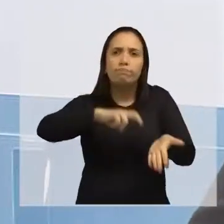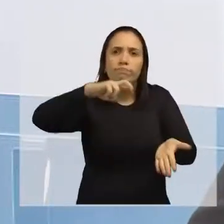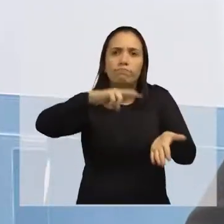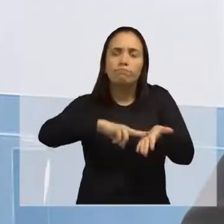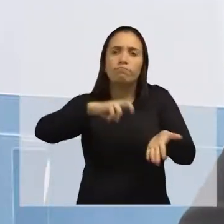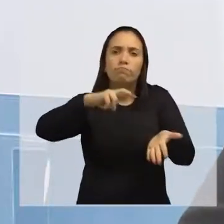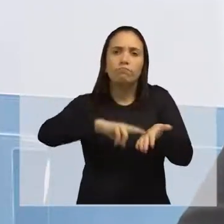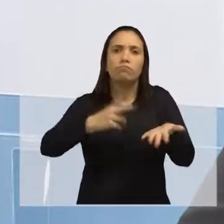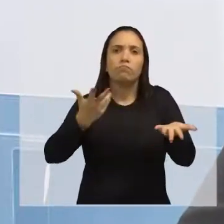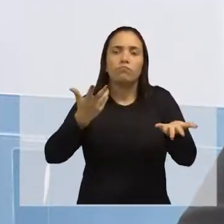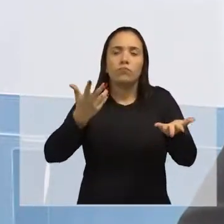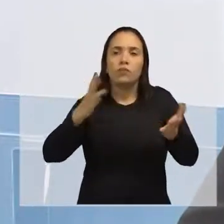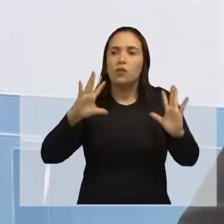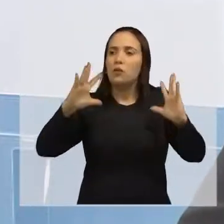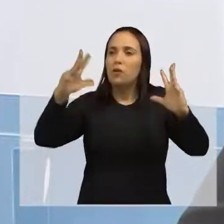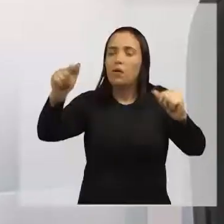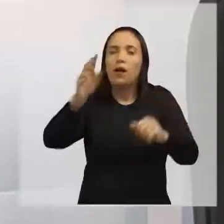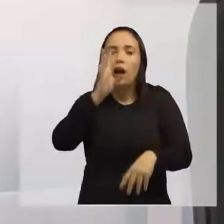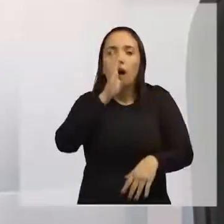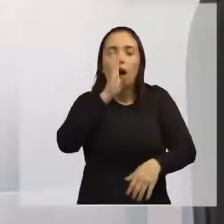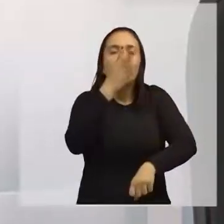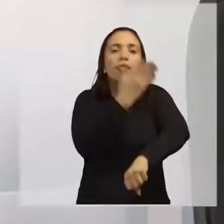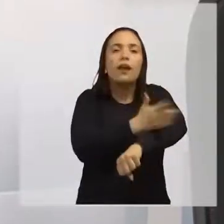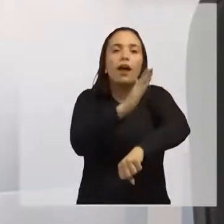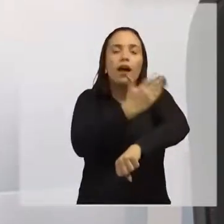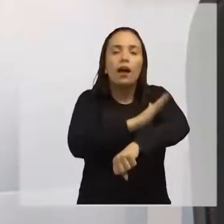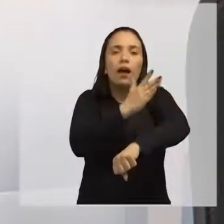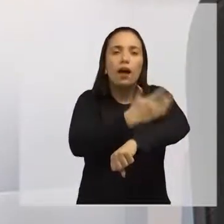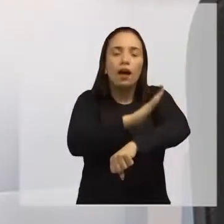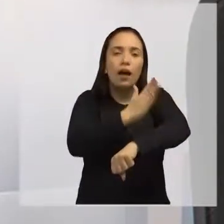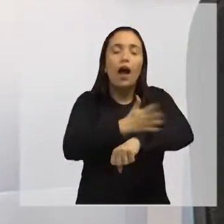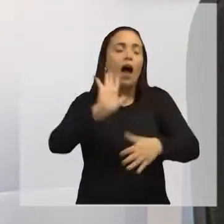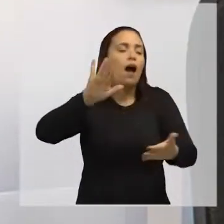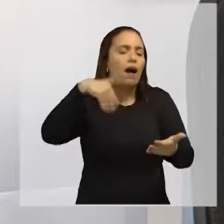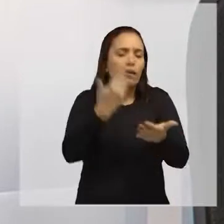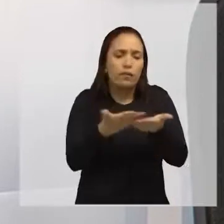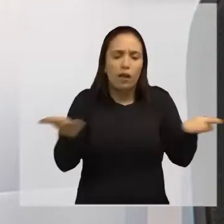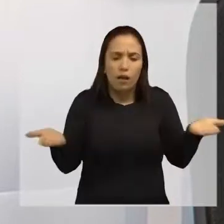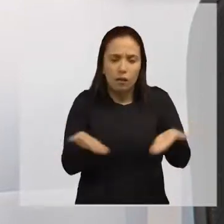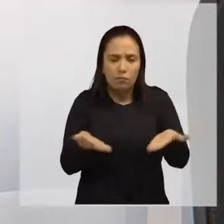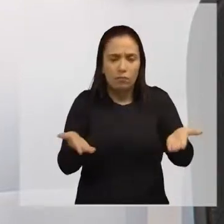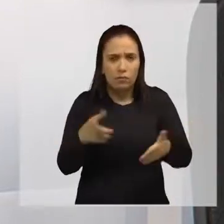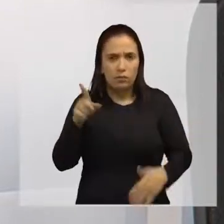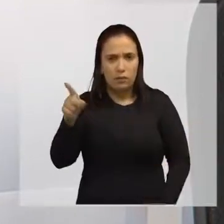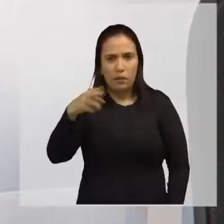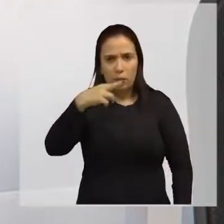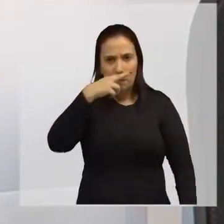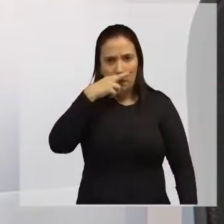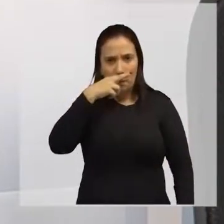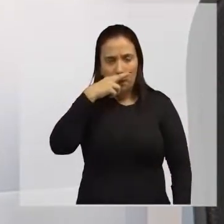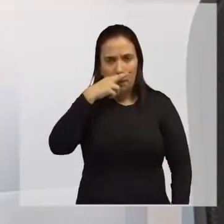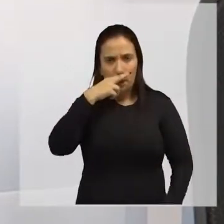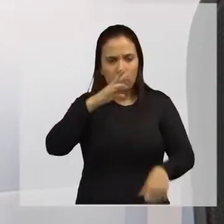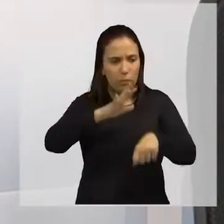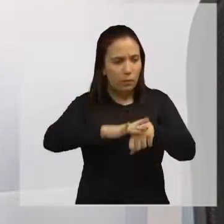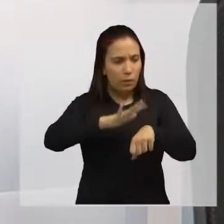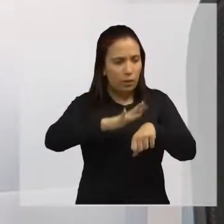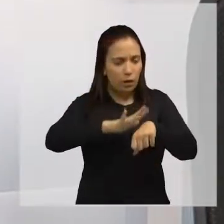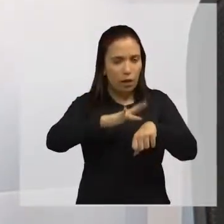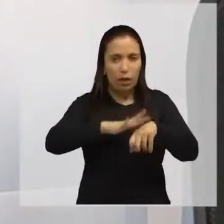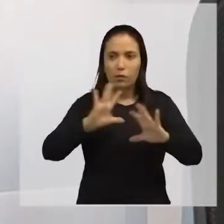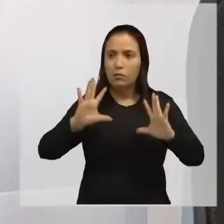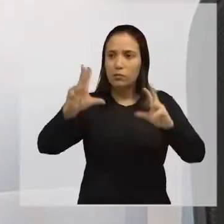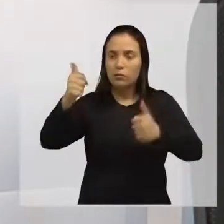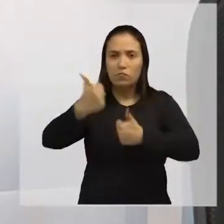aberto. Tudo era. E até hoje é inexplicável aquele mal-estar que abalou o time abertamente. Eu disse